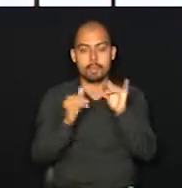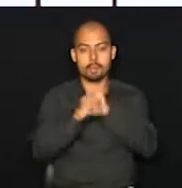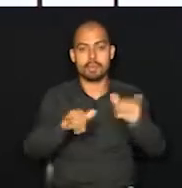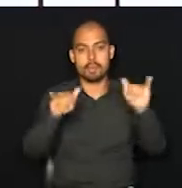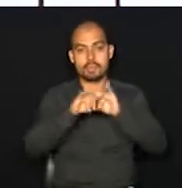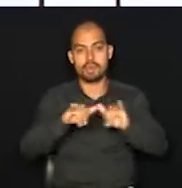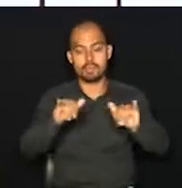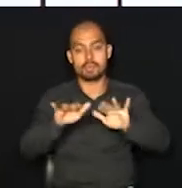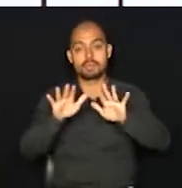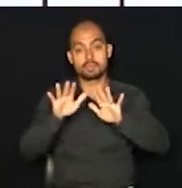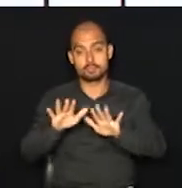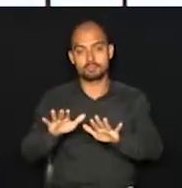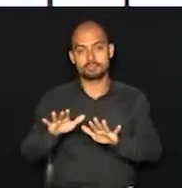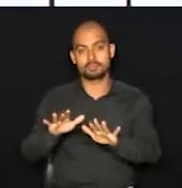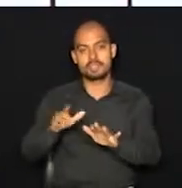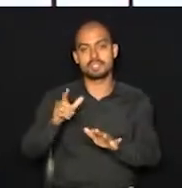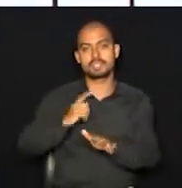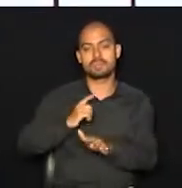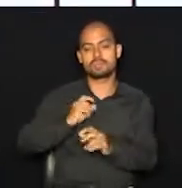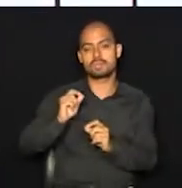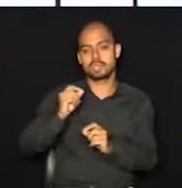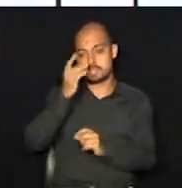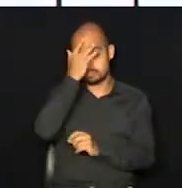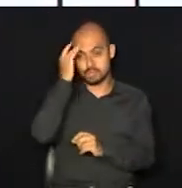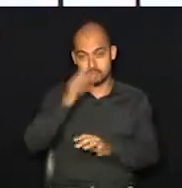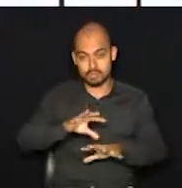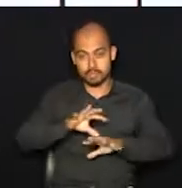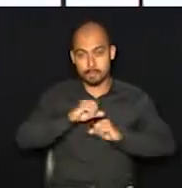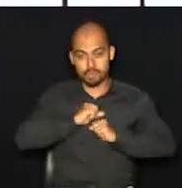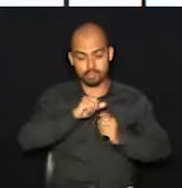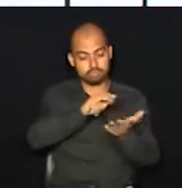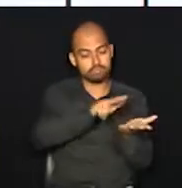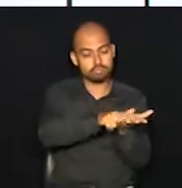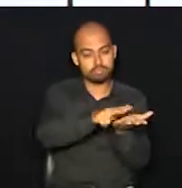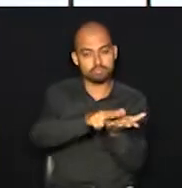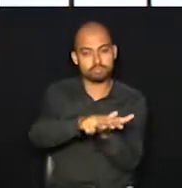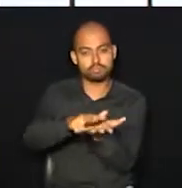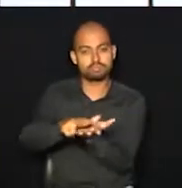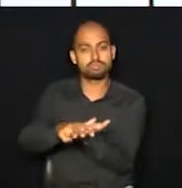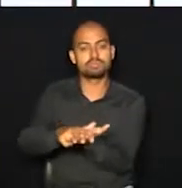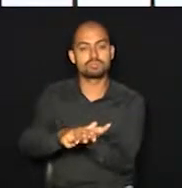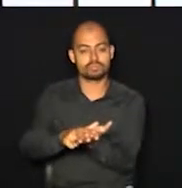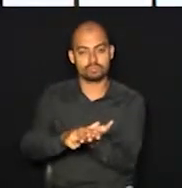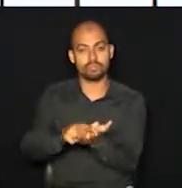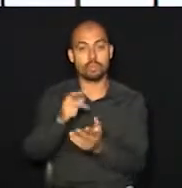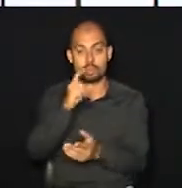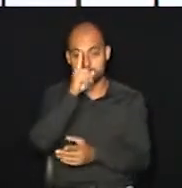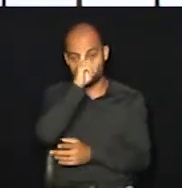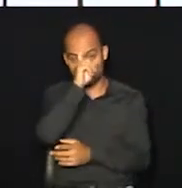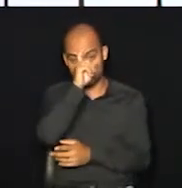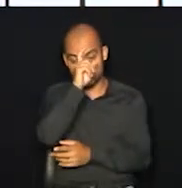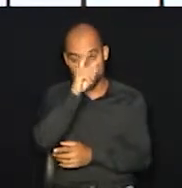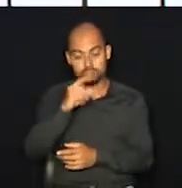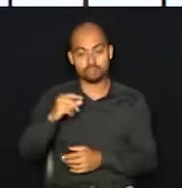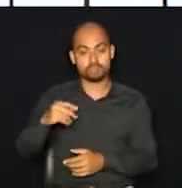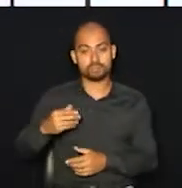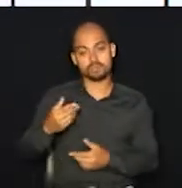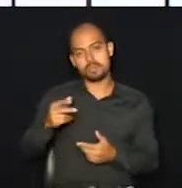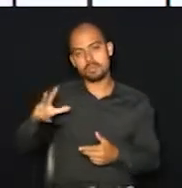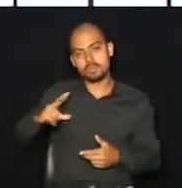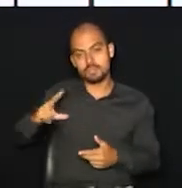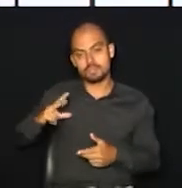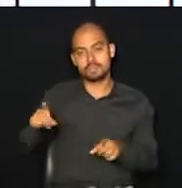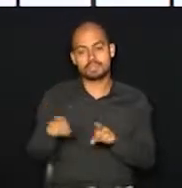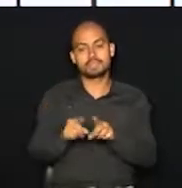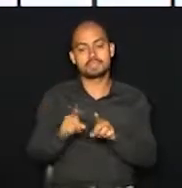mas a decisão foi em decorrência do aumento de casos de internação em hospitais públicos e privados, principalmente em São